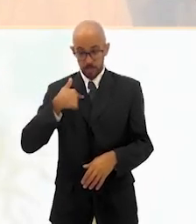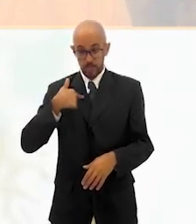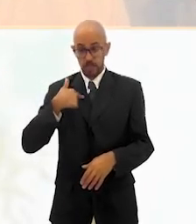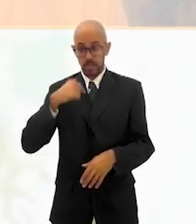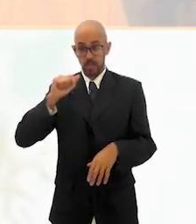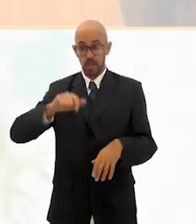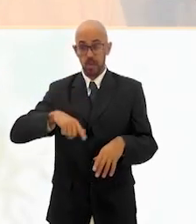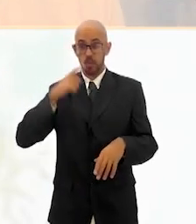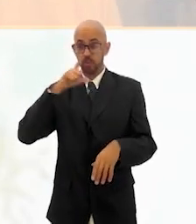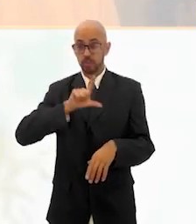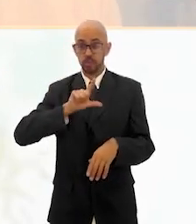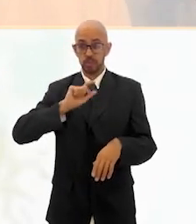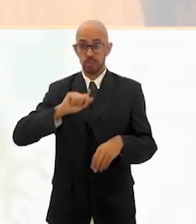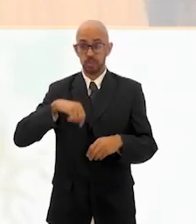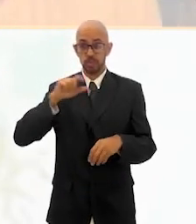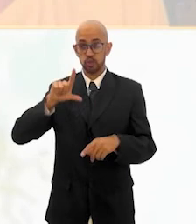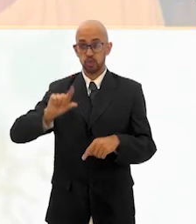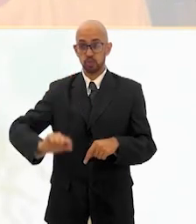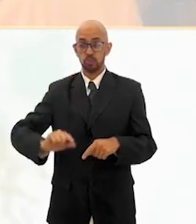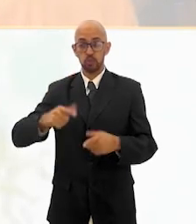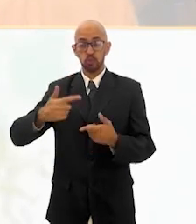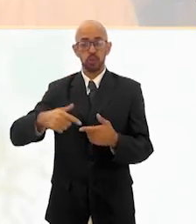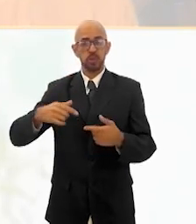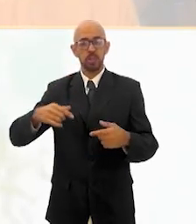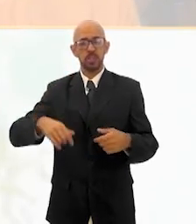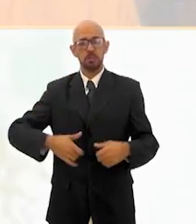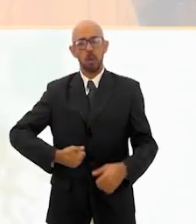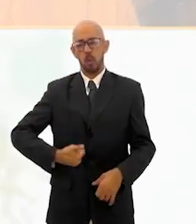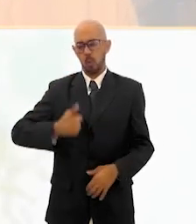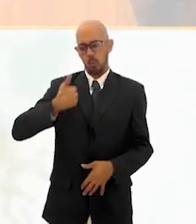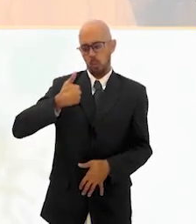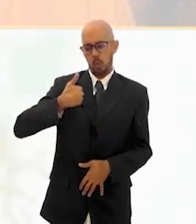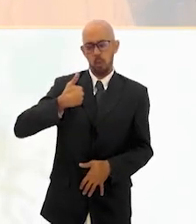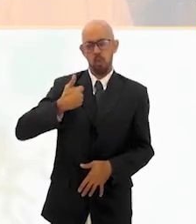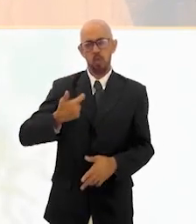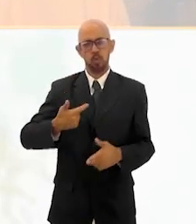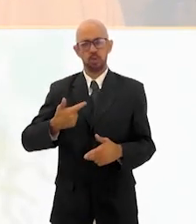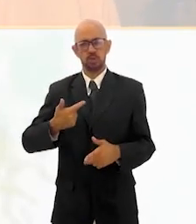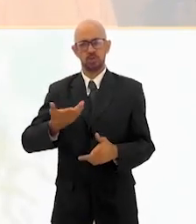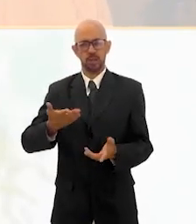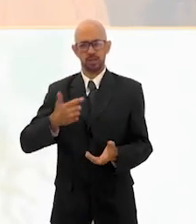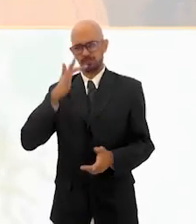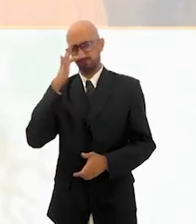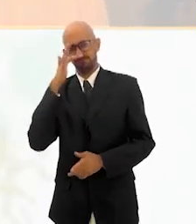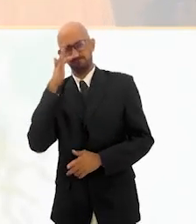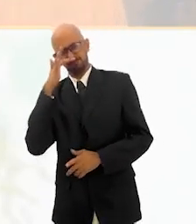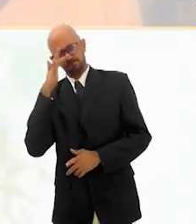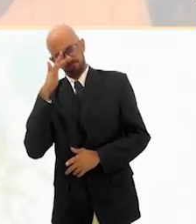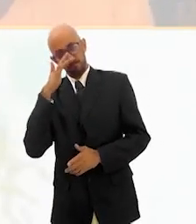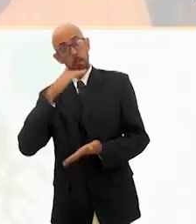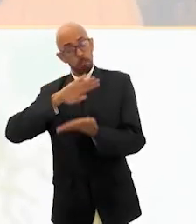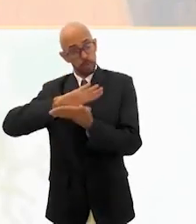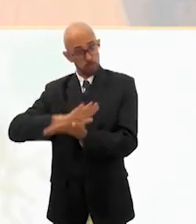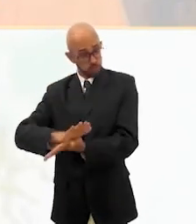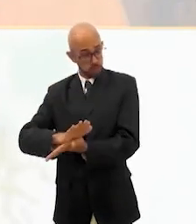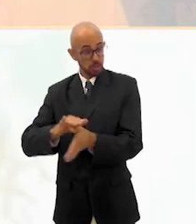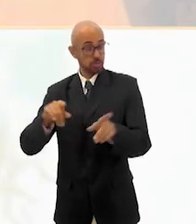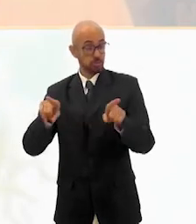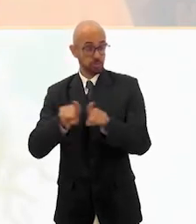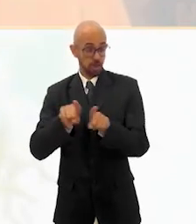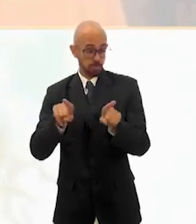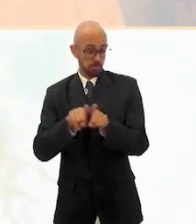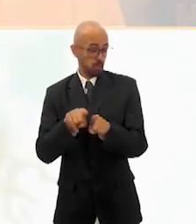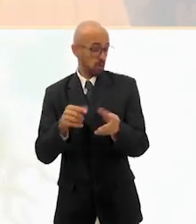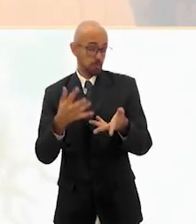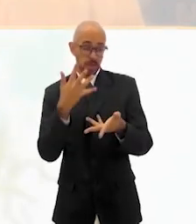formar e diminuir coisas minhas, como, por exemplo, arrogâncias, né, presunções, preconceitos. Foi